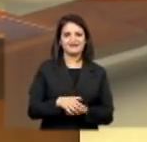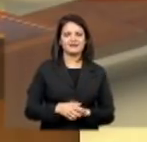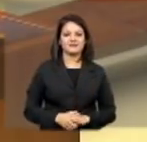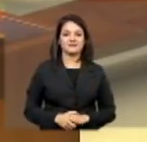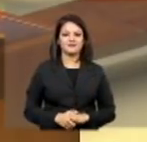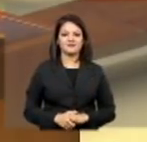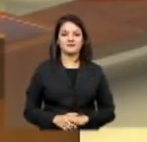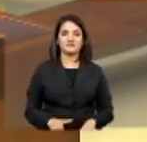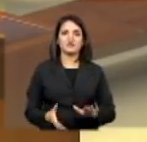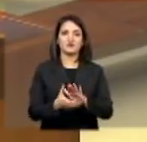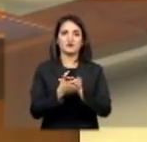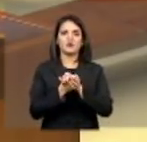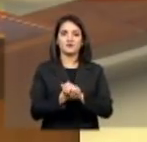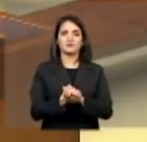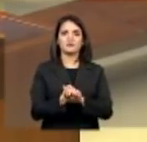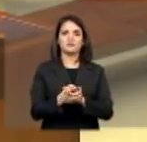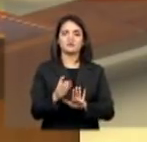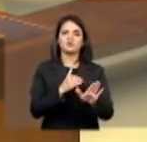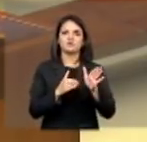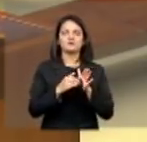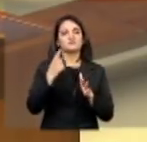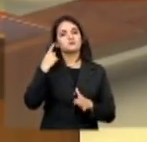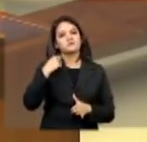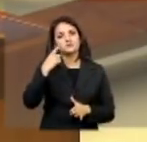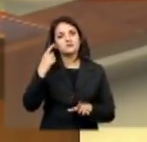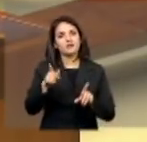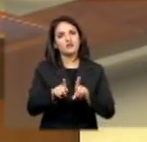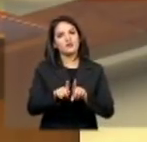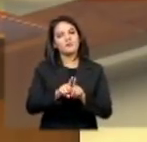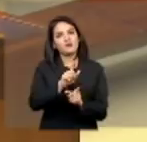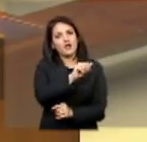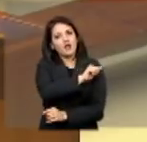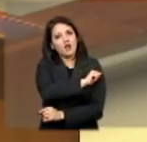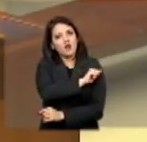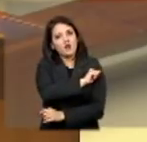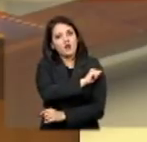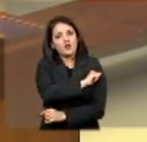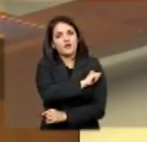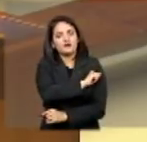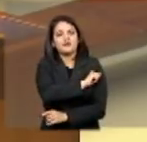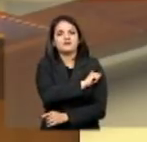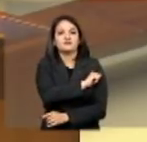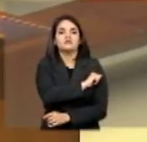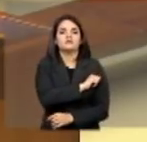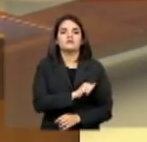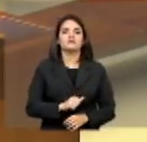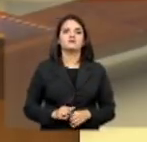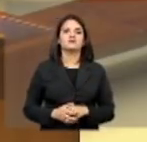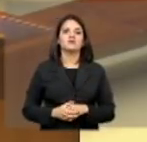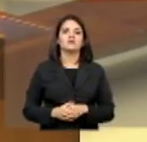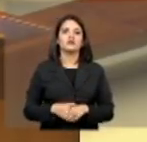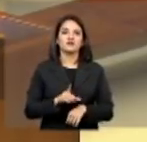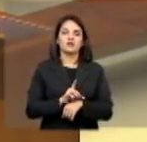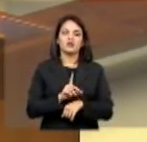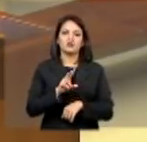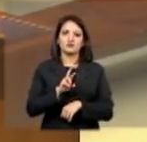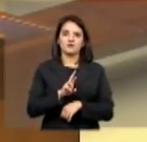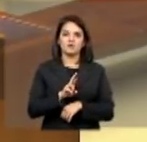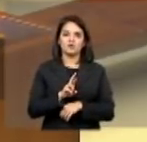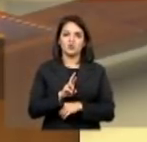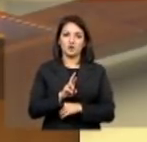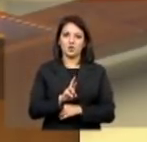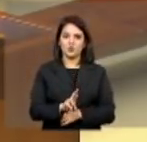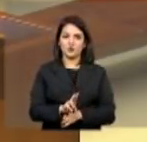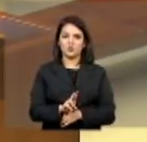advogados presentes estudantes e faço o cumprimento na pessoa do autor nabor bulhões que é meu colega de